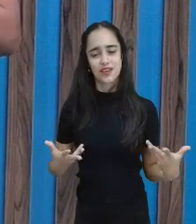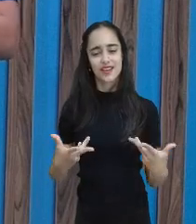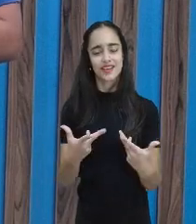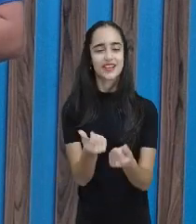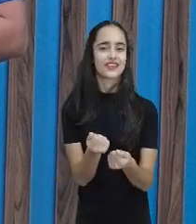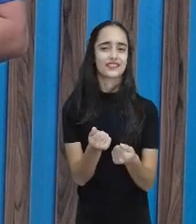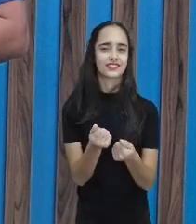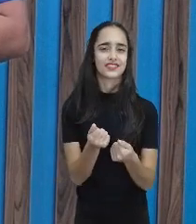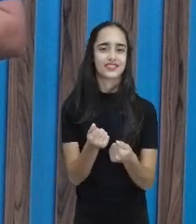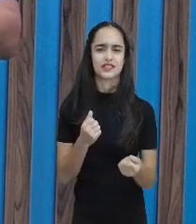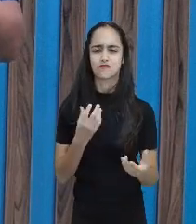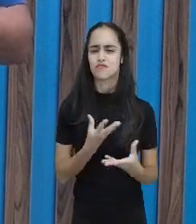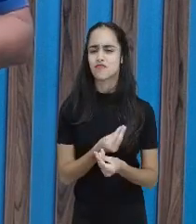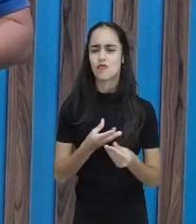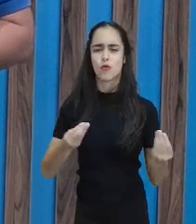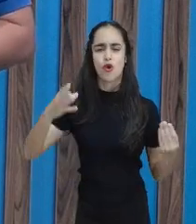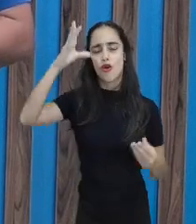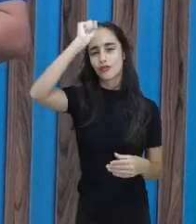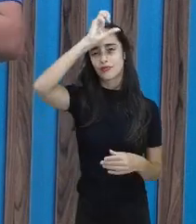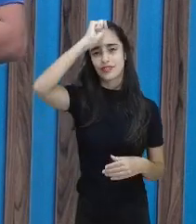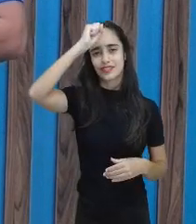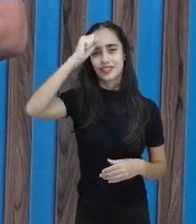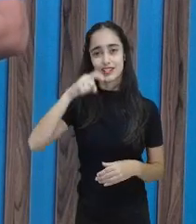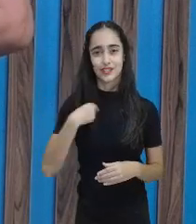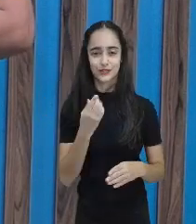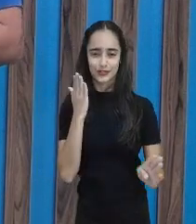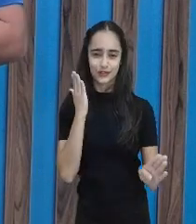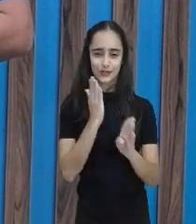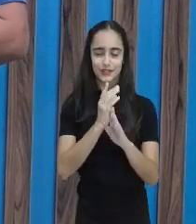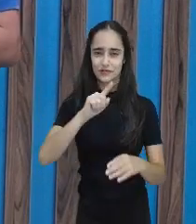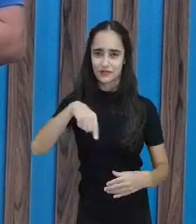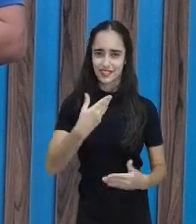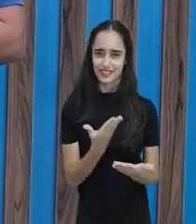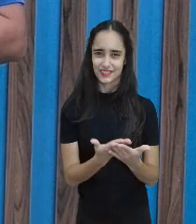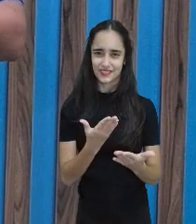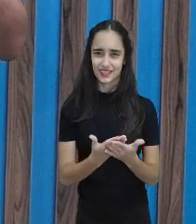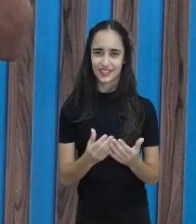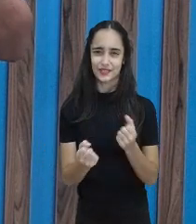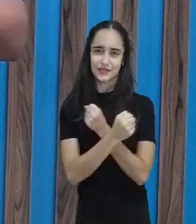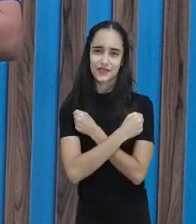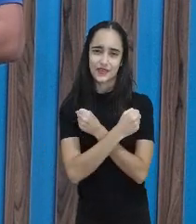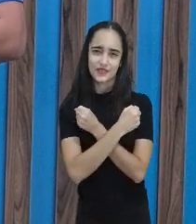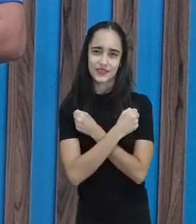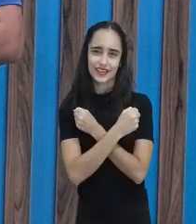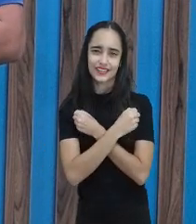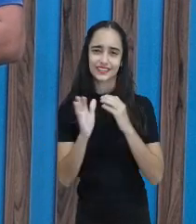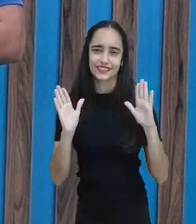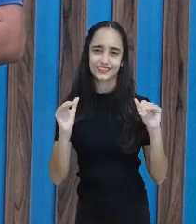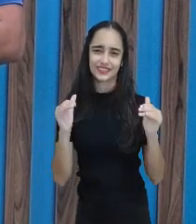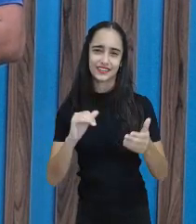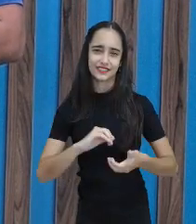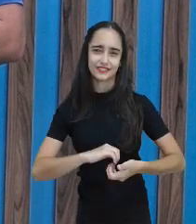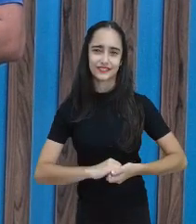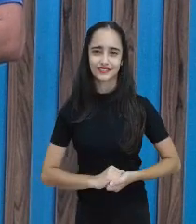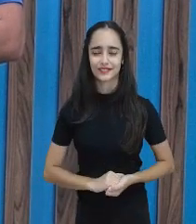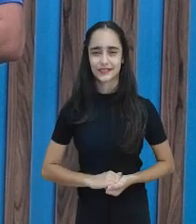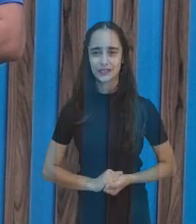de muito aprendizado. E a gente se encontra na nossa próxima aula. Um abraço grande para todos.